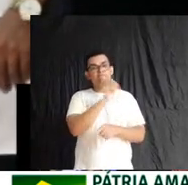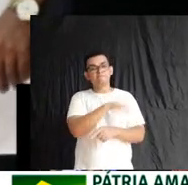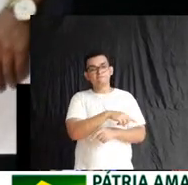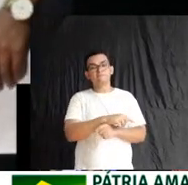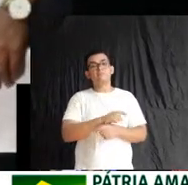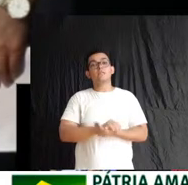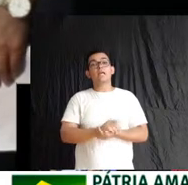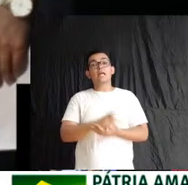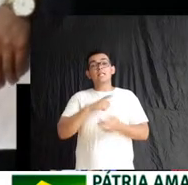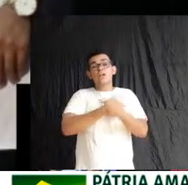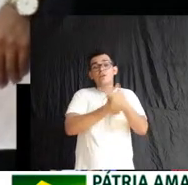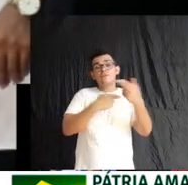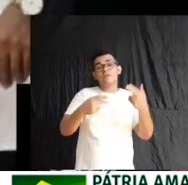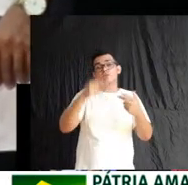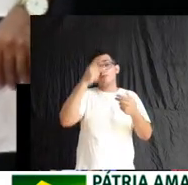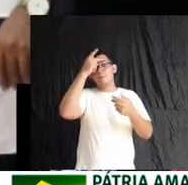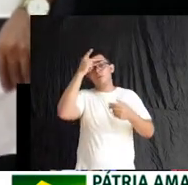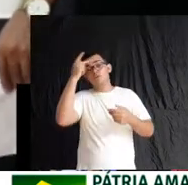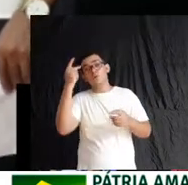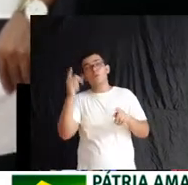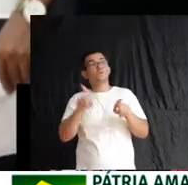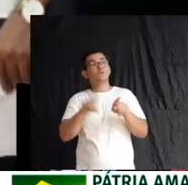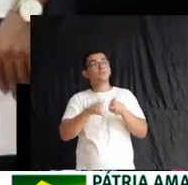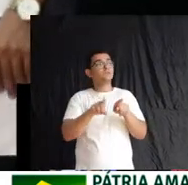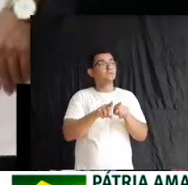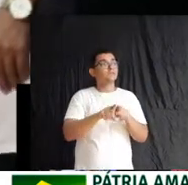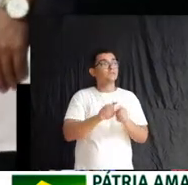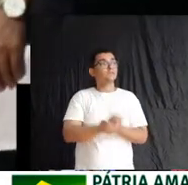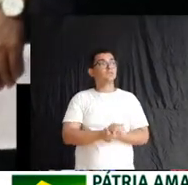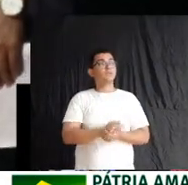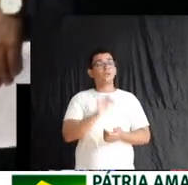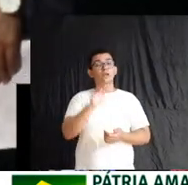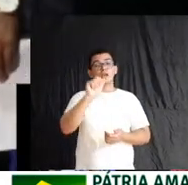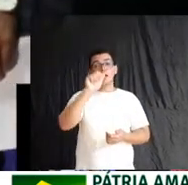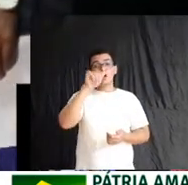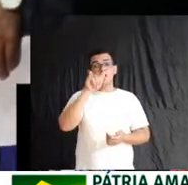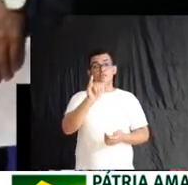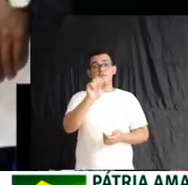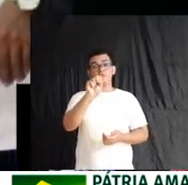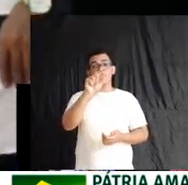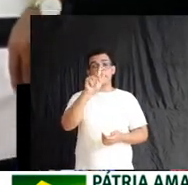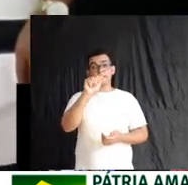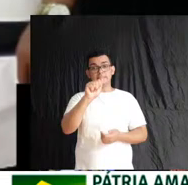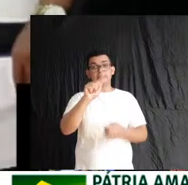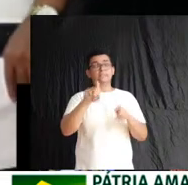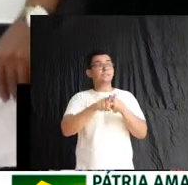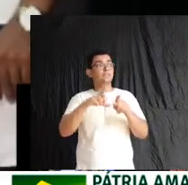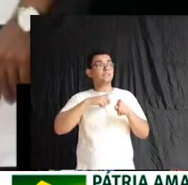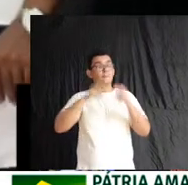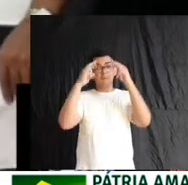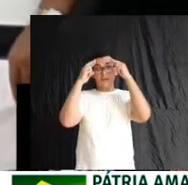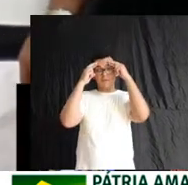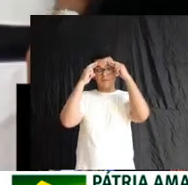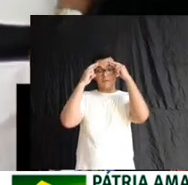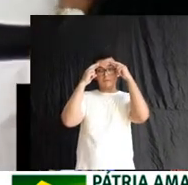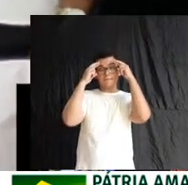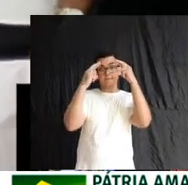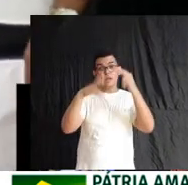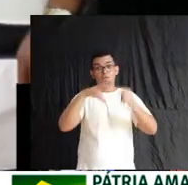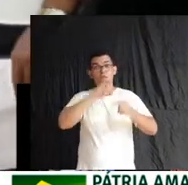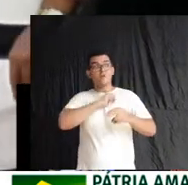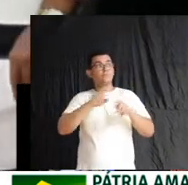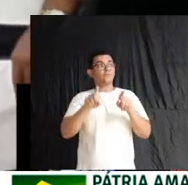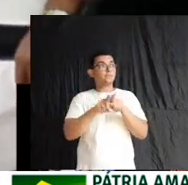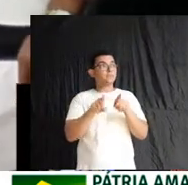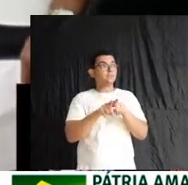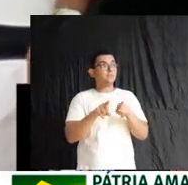E tantos outros, Natinho, né? Faísca, batera. Tenho um respeito grande pelo Faísca.